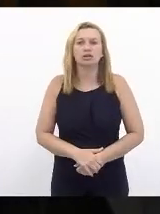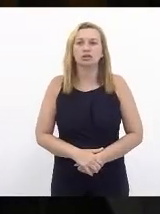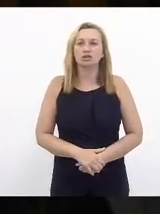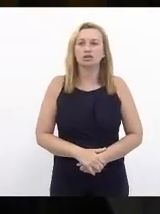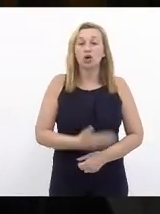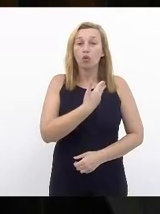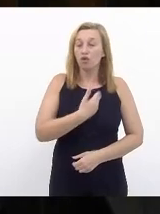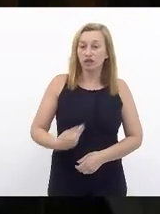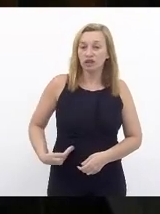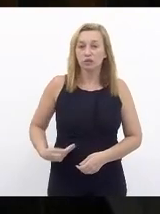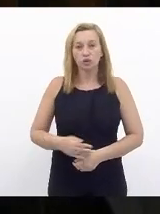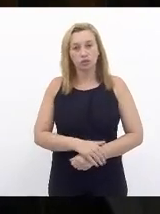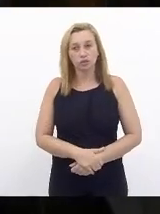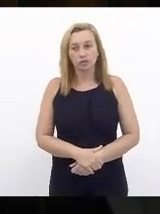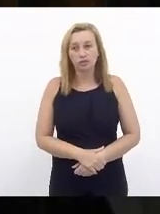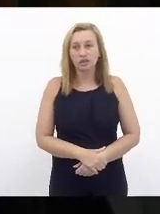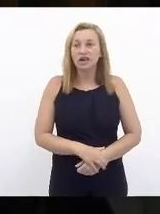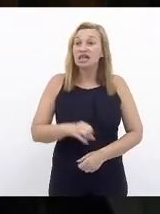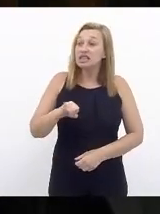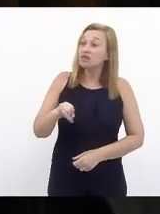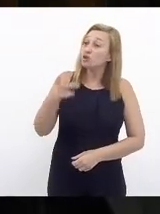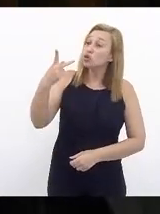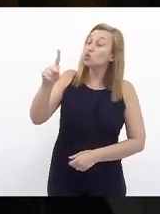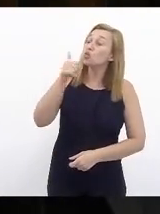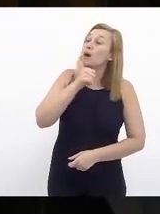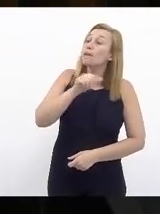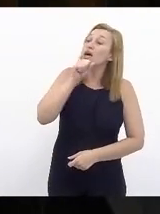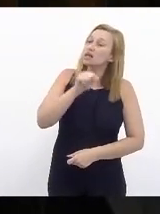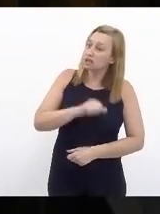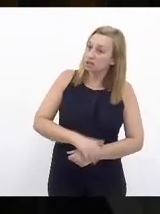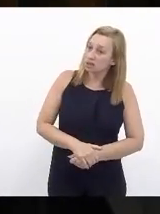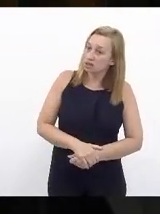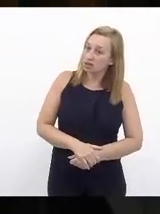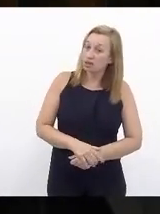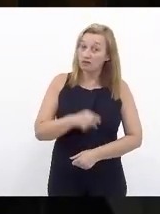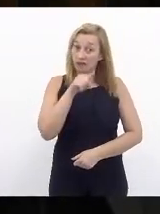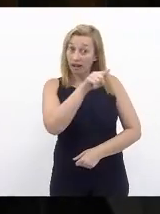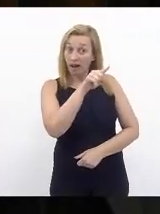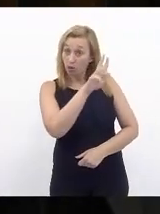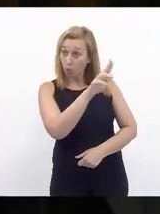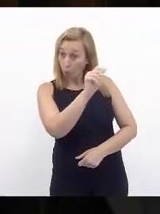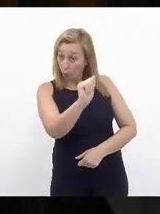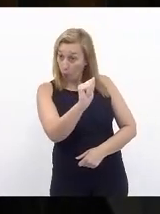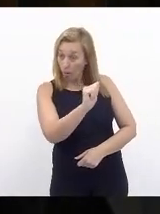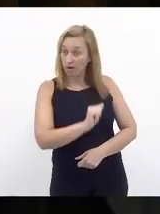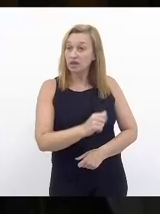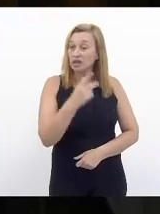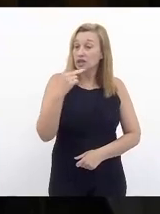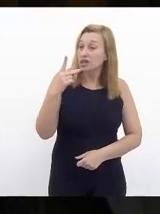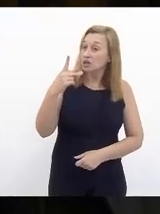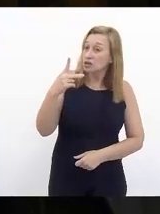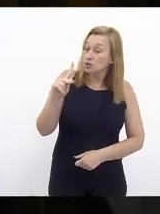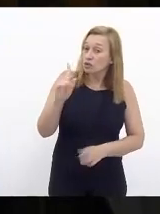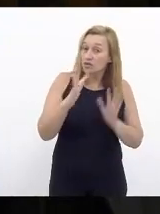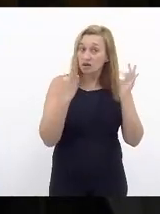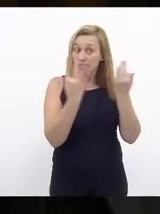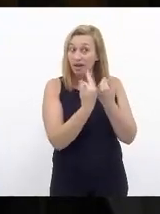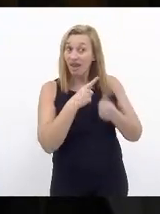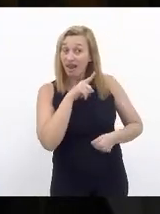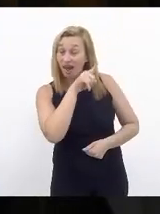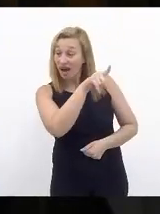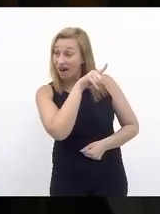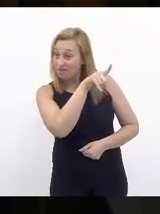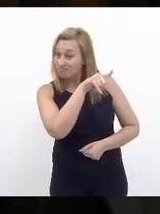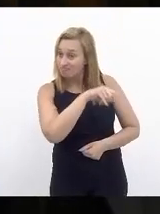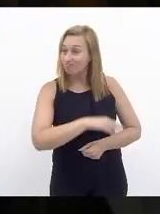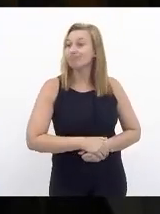ao governador. Se fosse a mãe dele que estivesse lá, se fosse um parente dele que estivesse